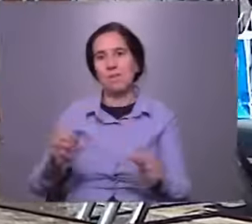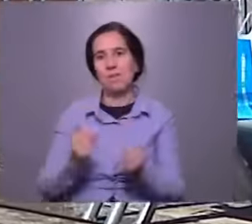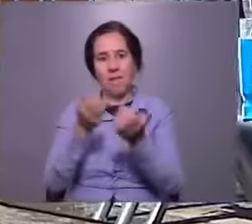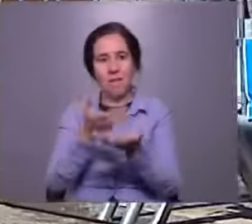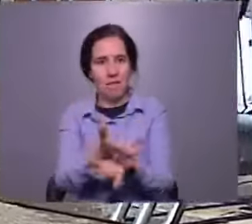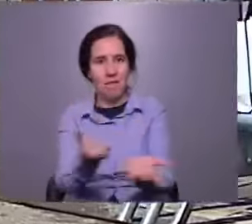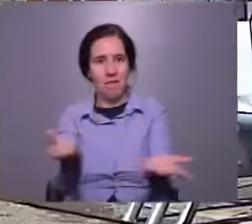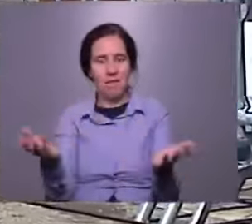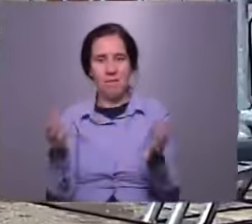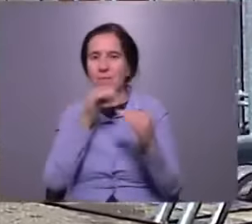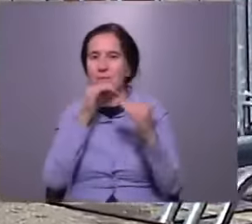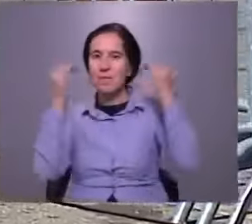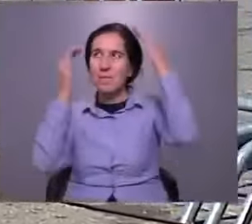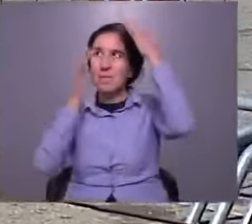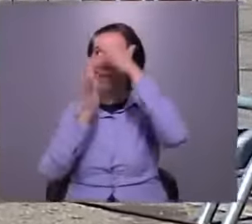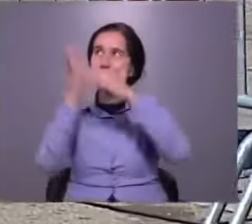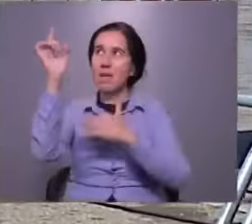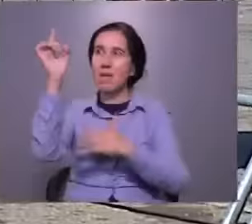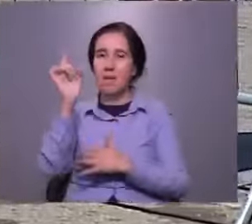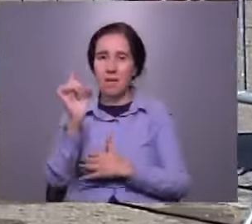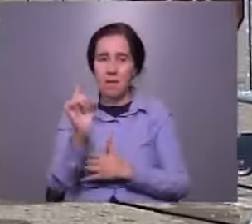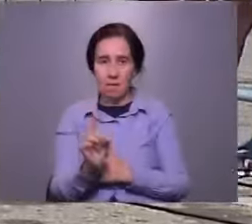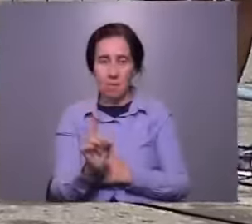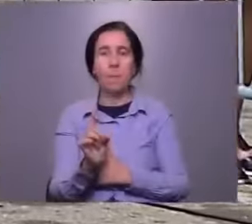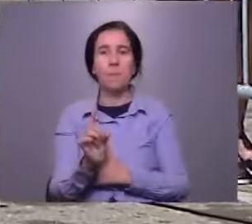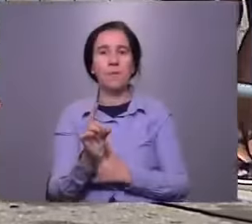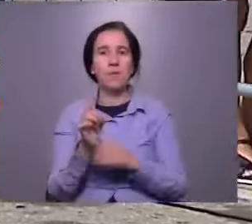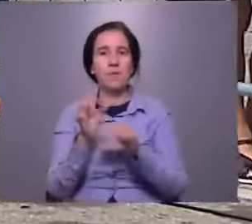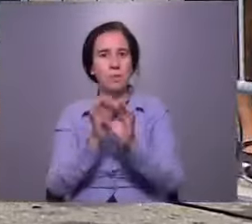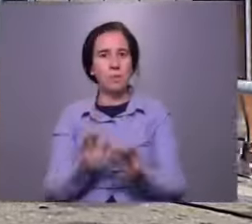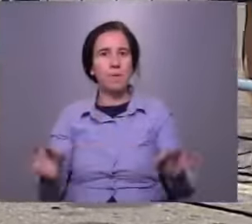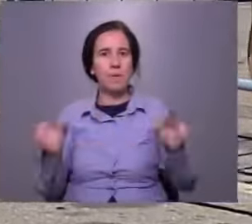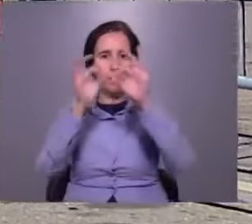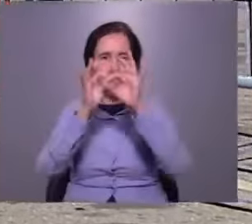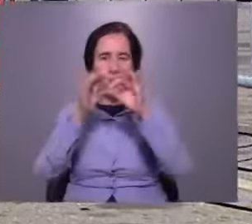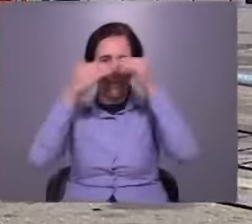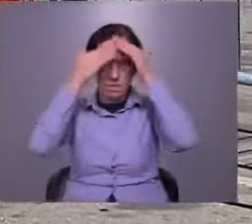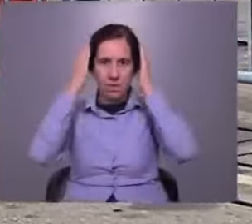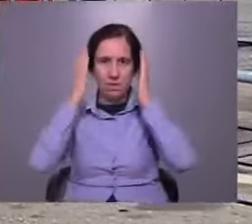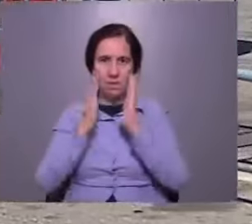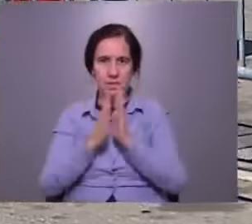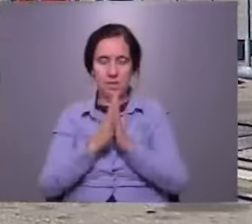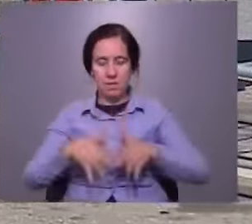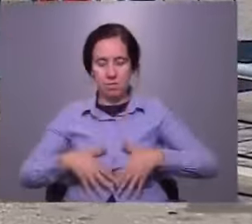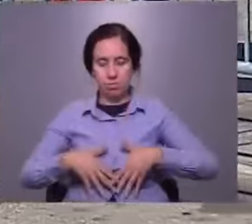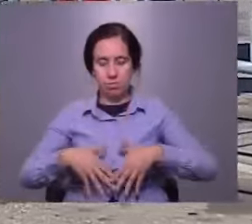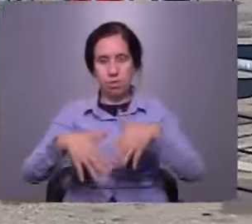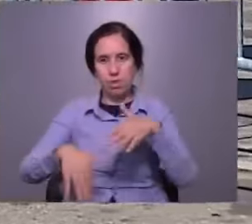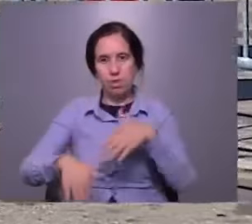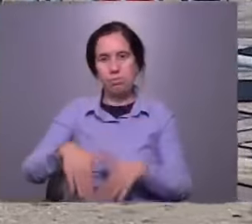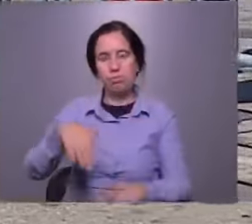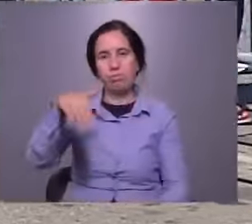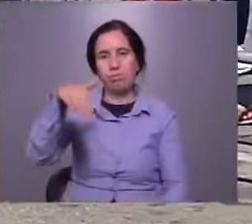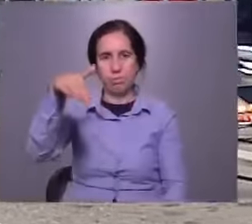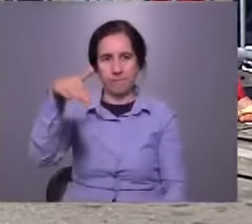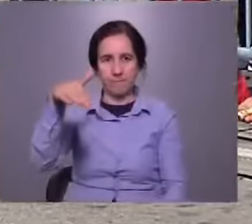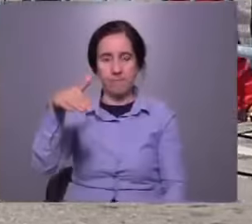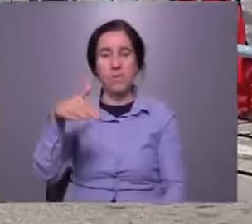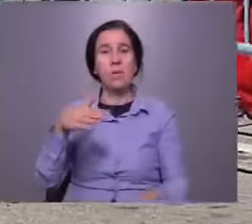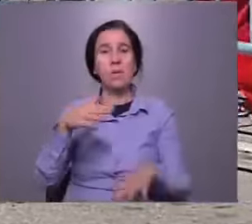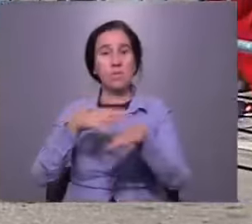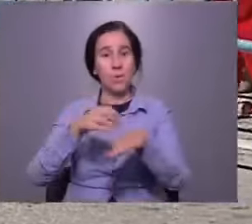criado, consubstancial ao Pai. Por Ele todas as coisas foram feitas, e por nós homens, para